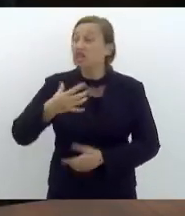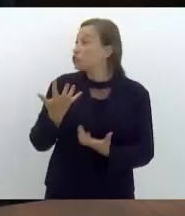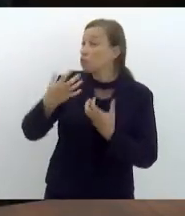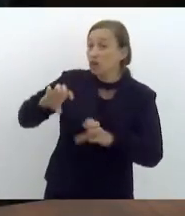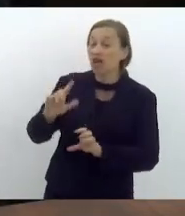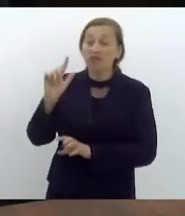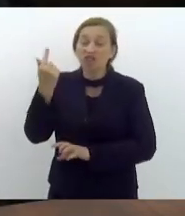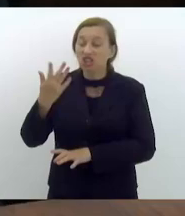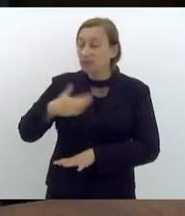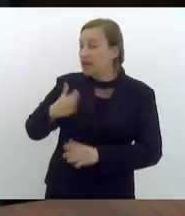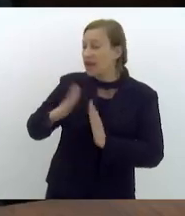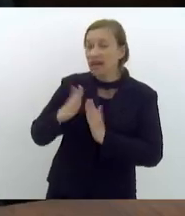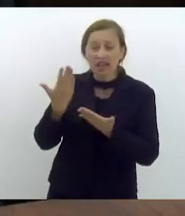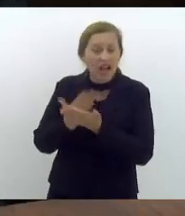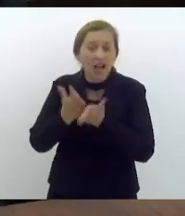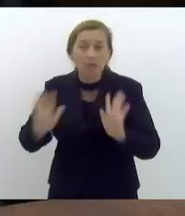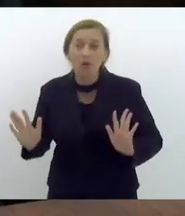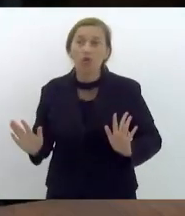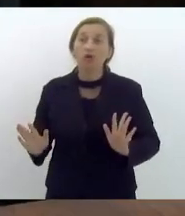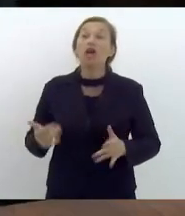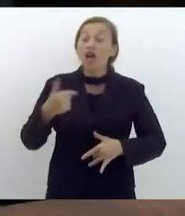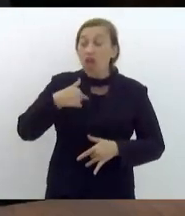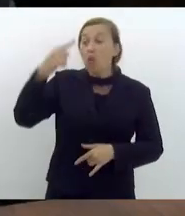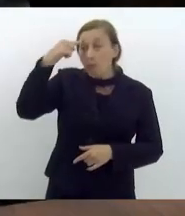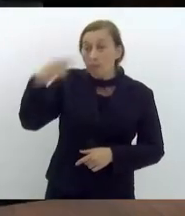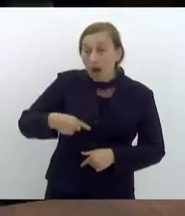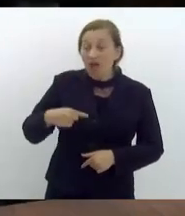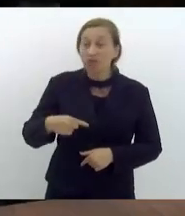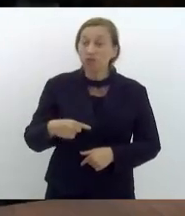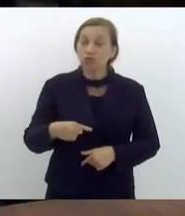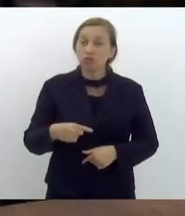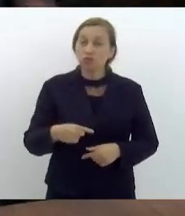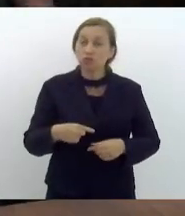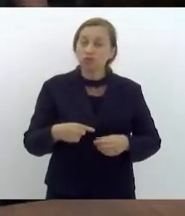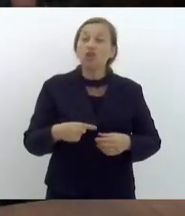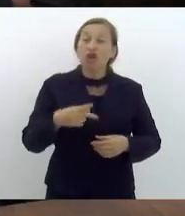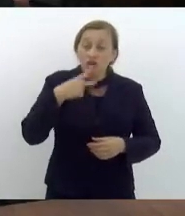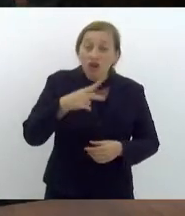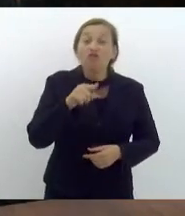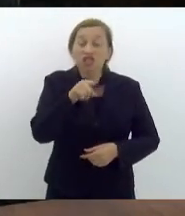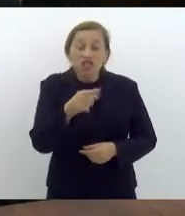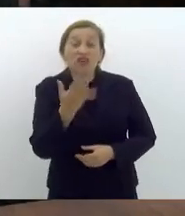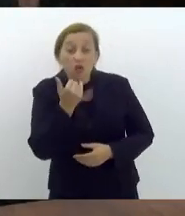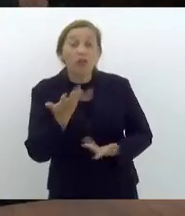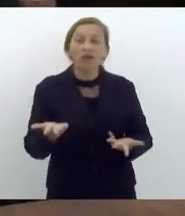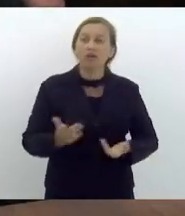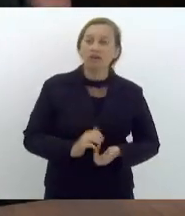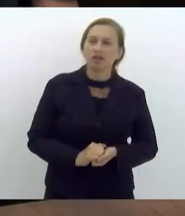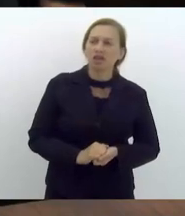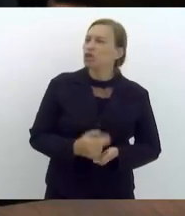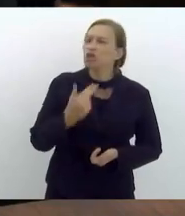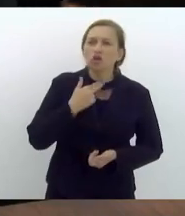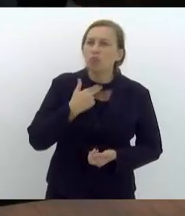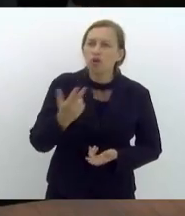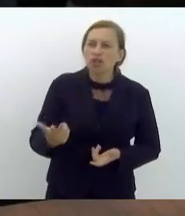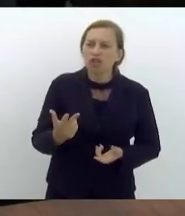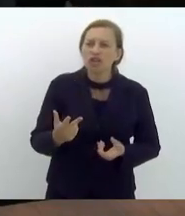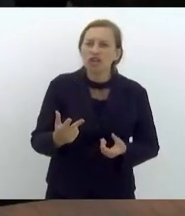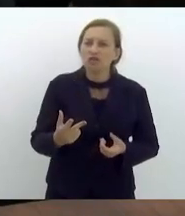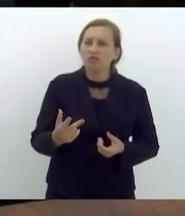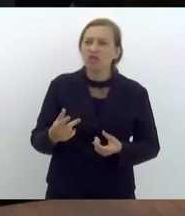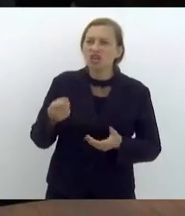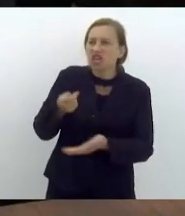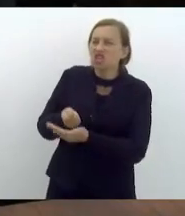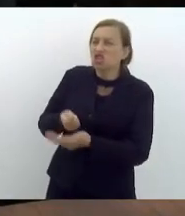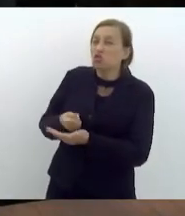na minha casa não vai entrar em ponto acabou Pô e eu mando a merenda Eu determino que ela vai comer nós não podemos determinar o que os filhos dos outros